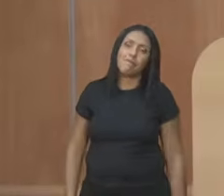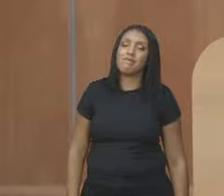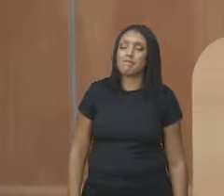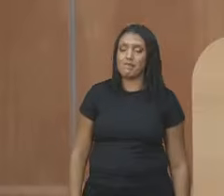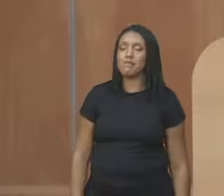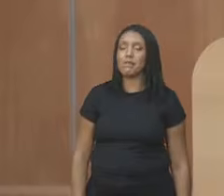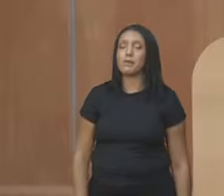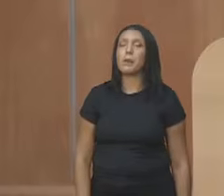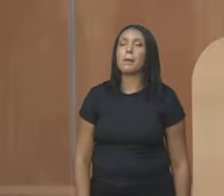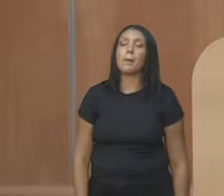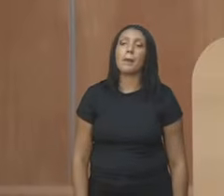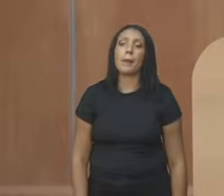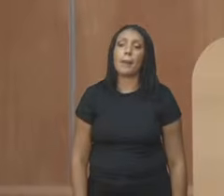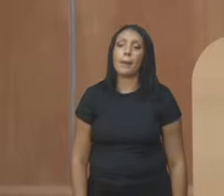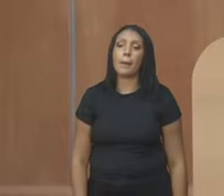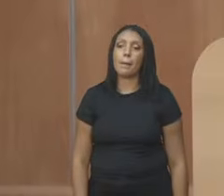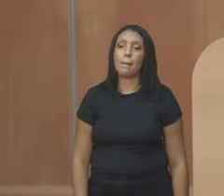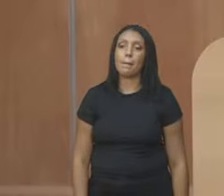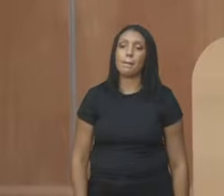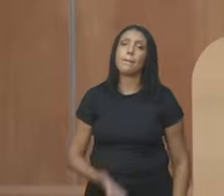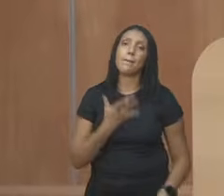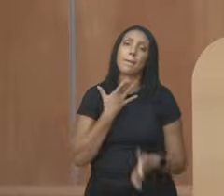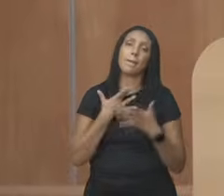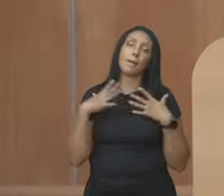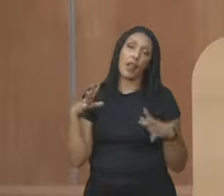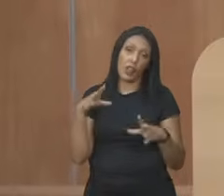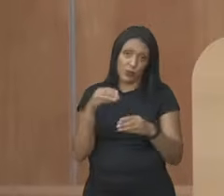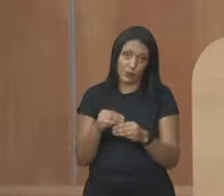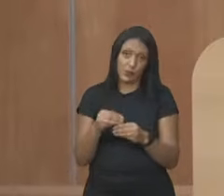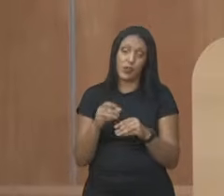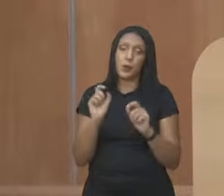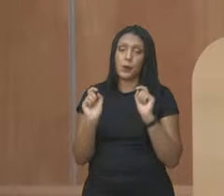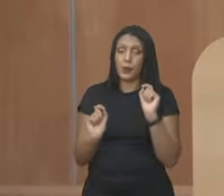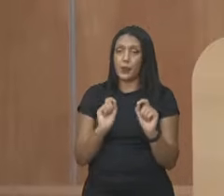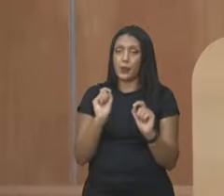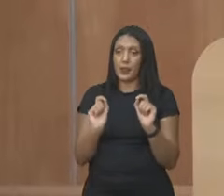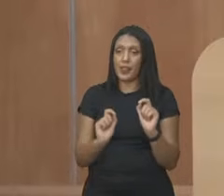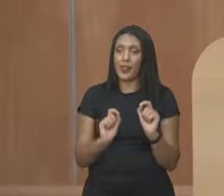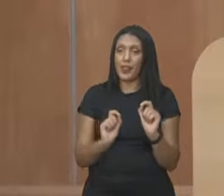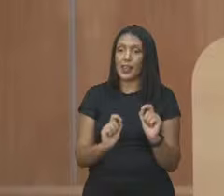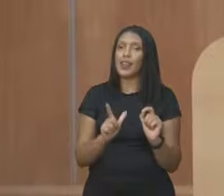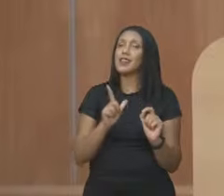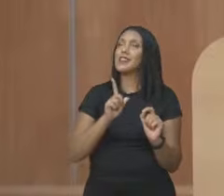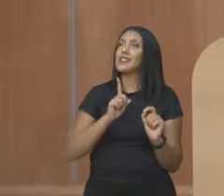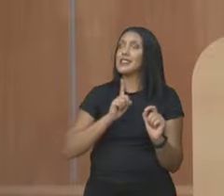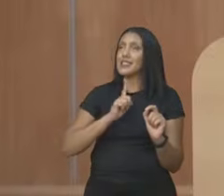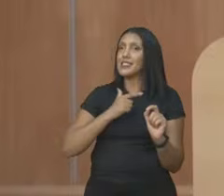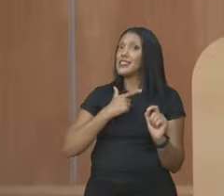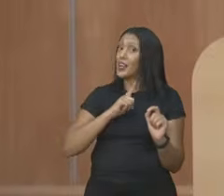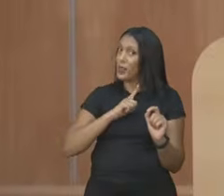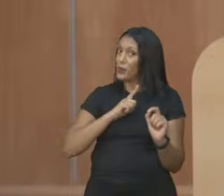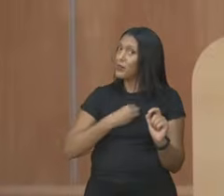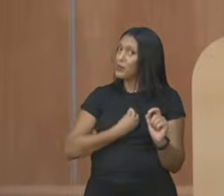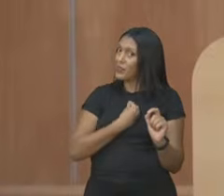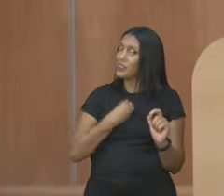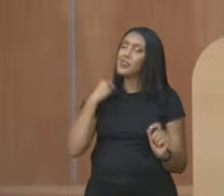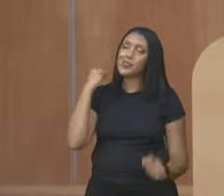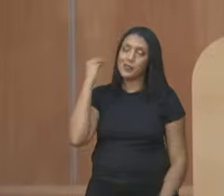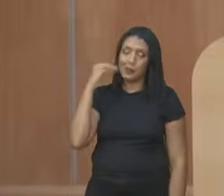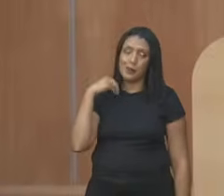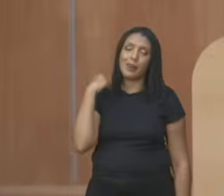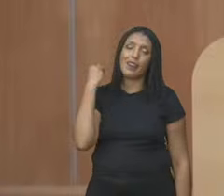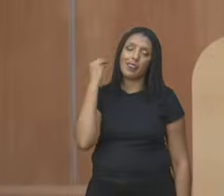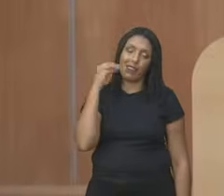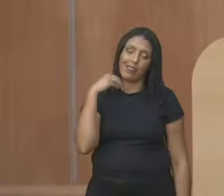irmãos. Eu quero só, resumindo, então, deixar claro que a gente tem uma certa experiência nesse sentido. Também